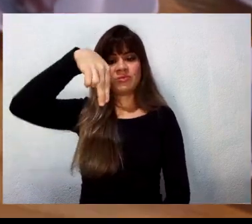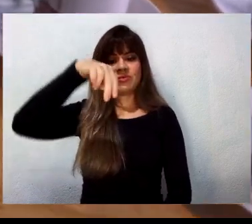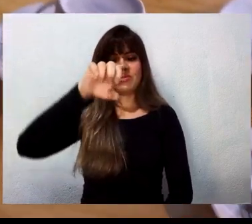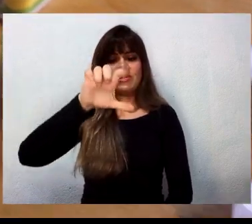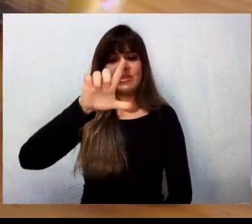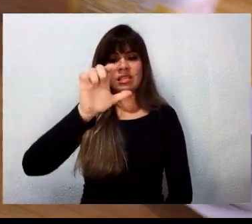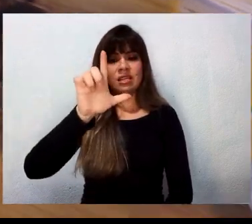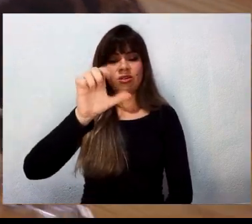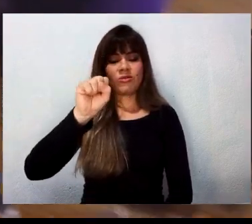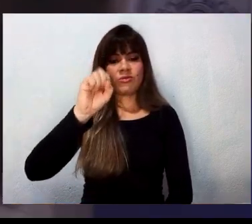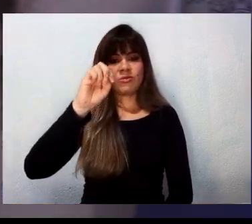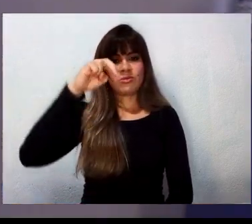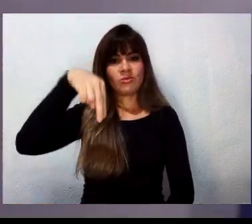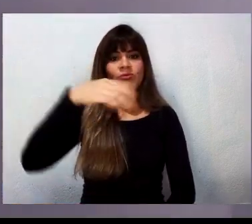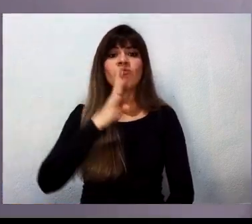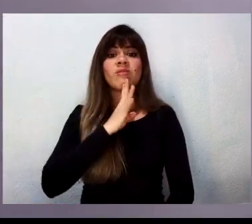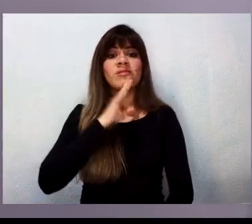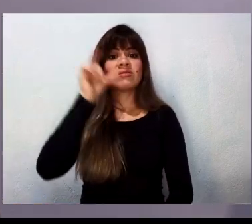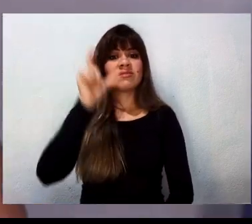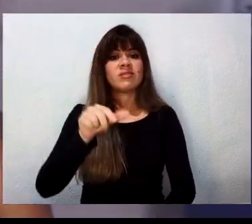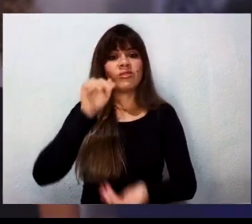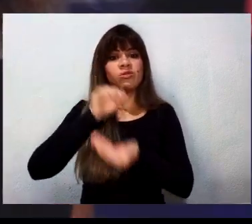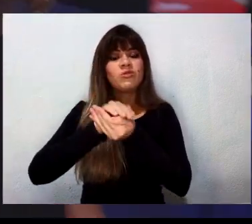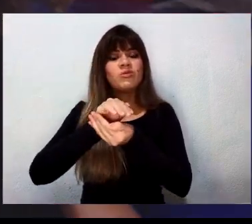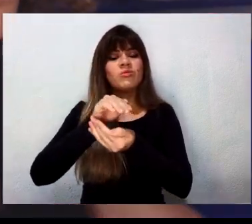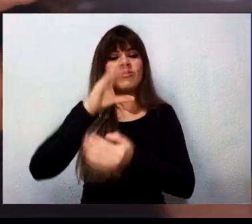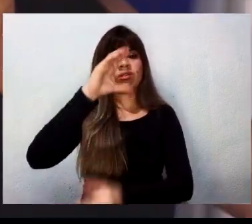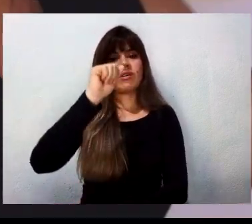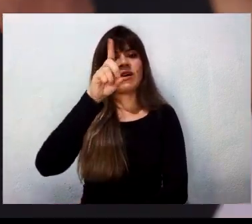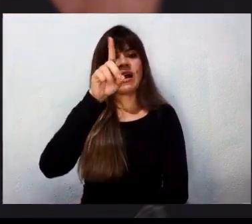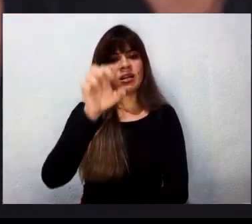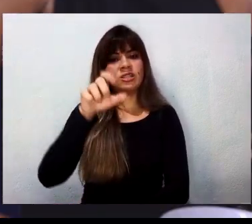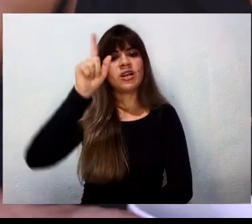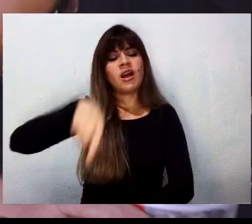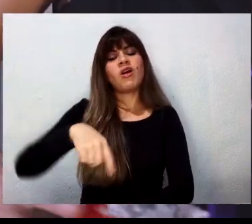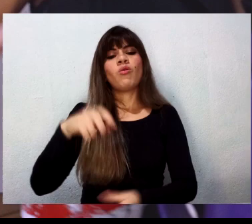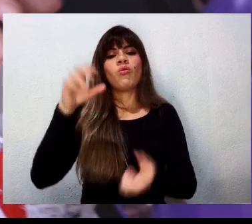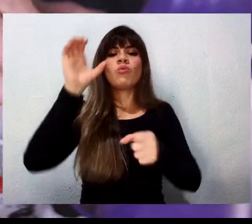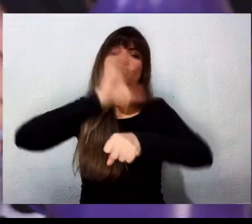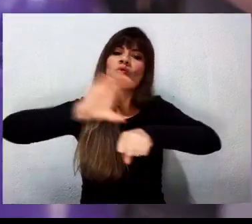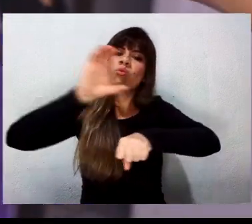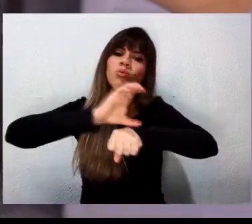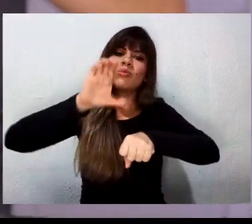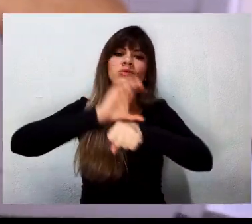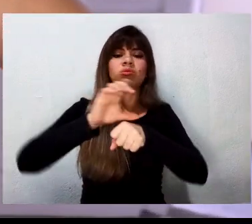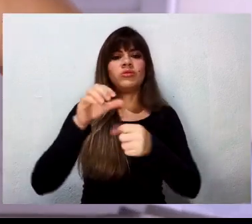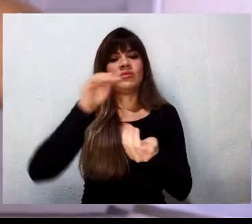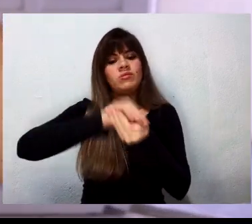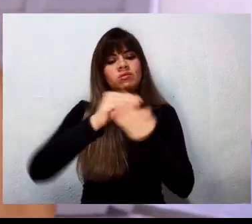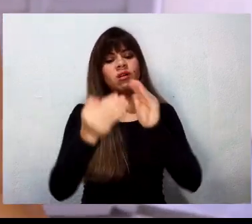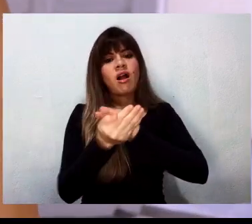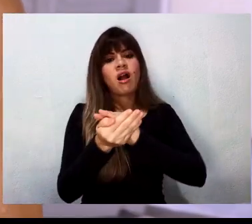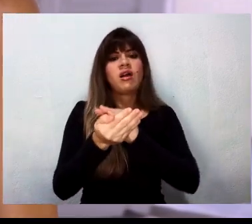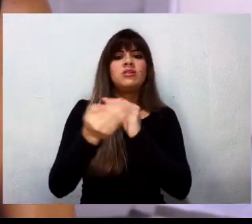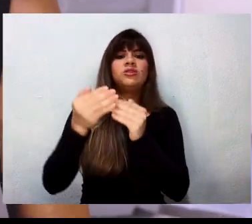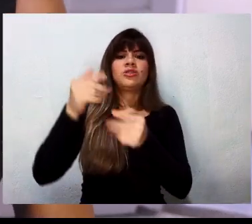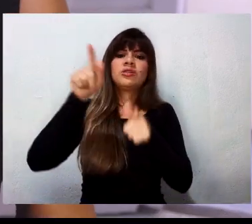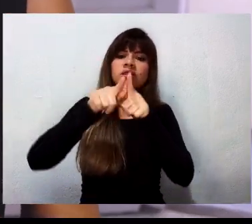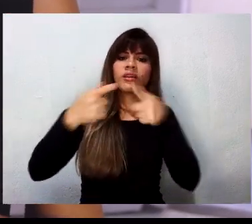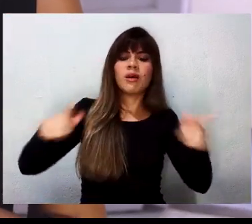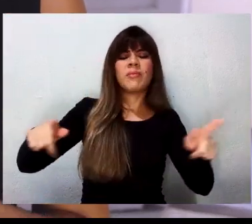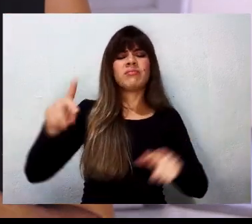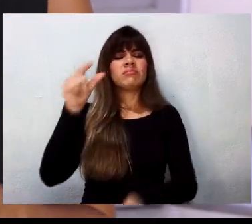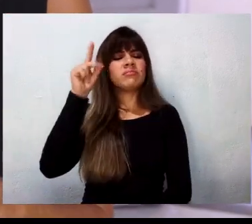Nelson no CAD. Eu fiz o curso junto com ele. O curso de arte dramática, né, que era um curso que tinha lá no Teatro